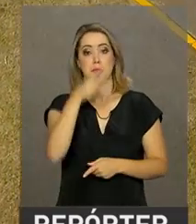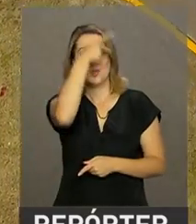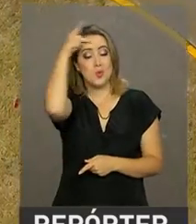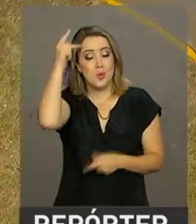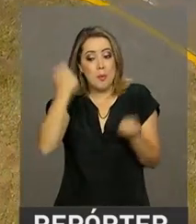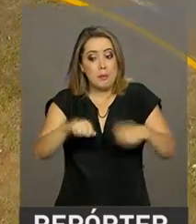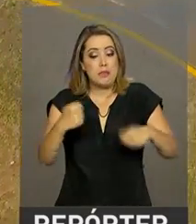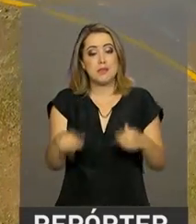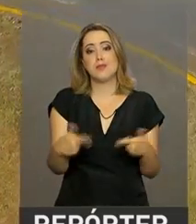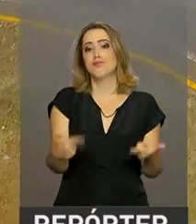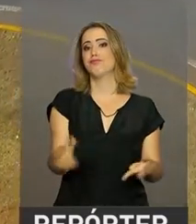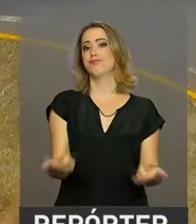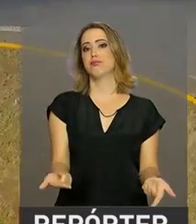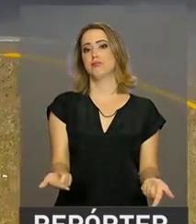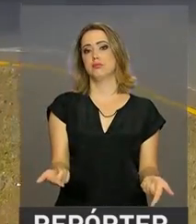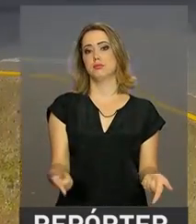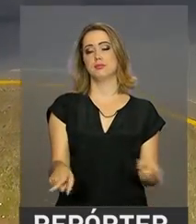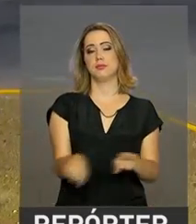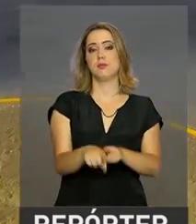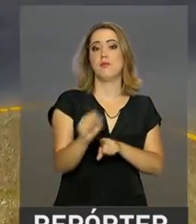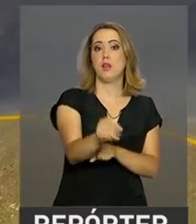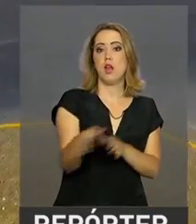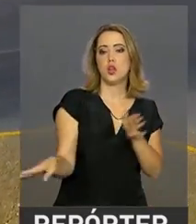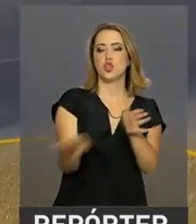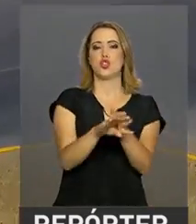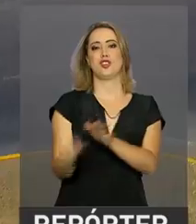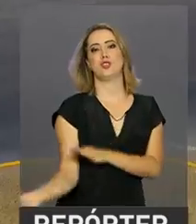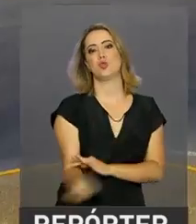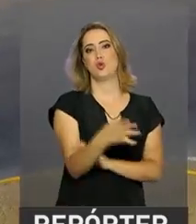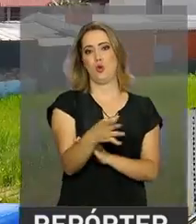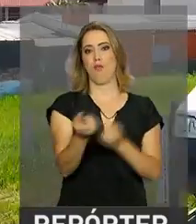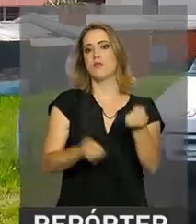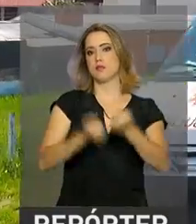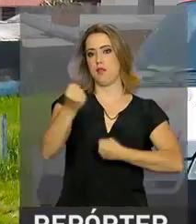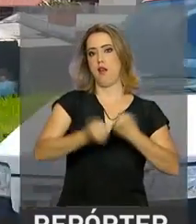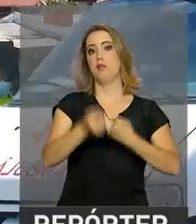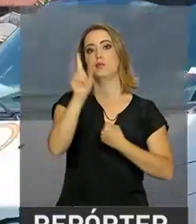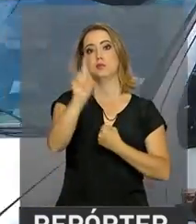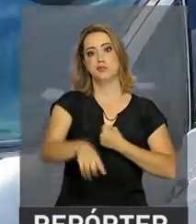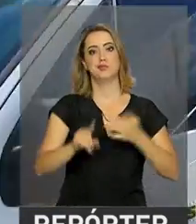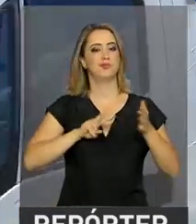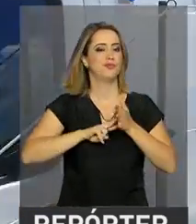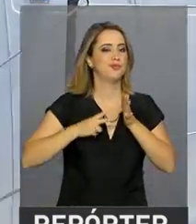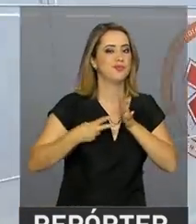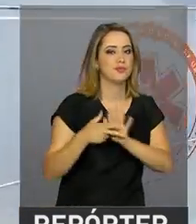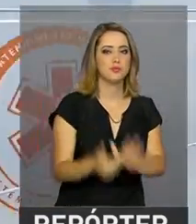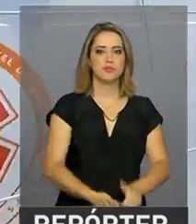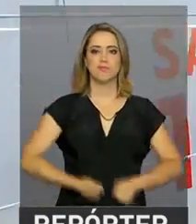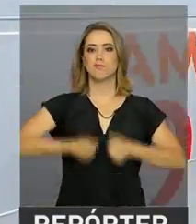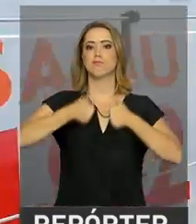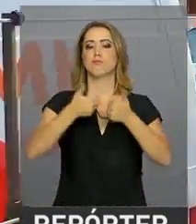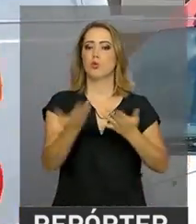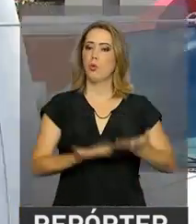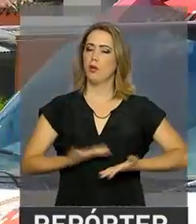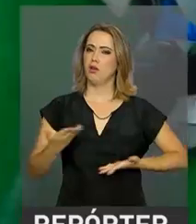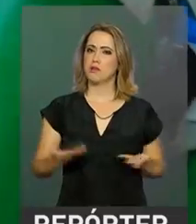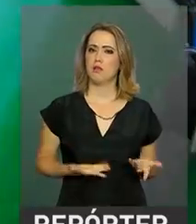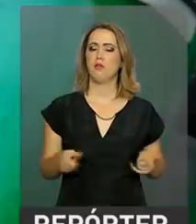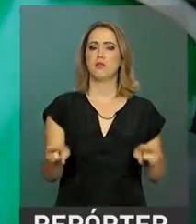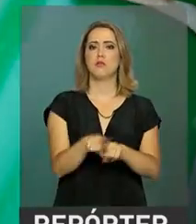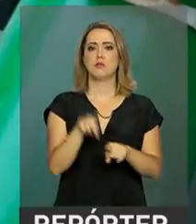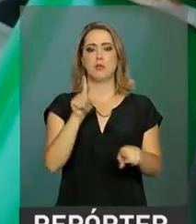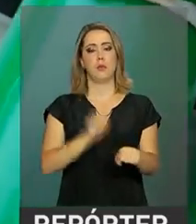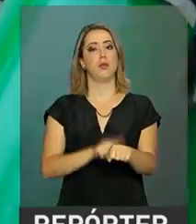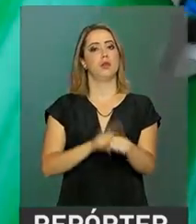precisar da ambulância ela vai estar em manutenção essa a chegada das ambulâncias novas significa uma qualificação do serviço né e um